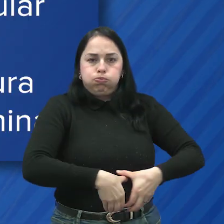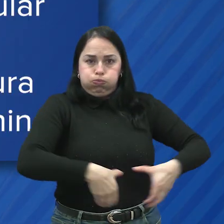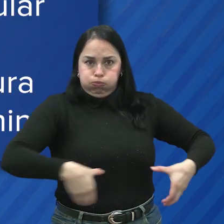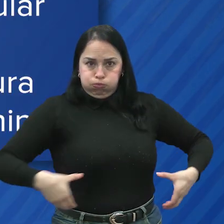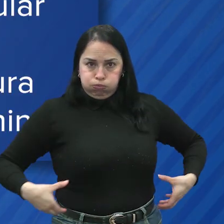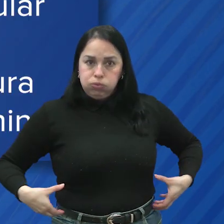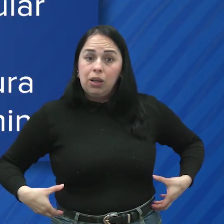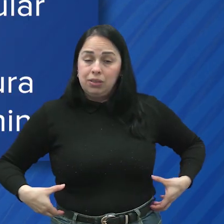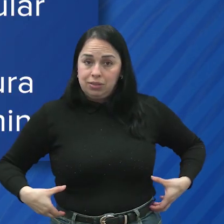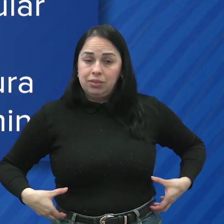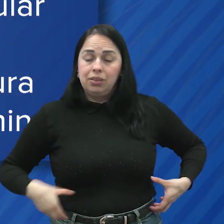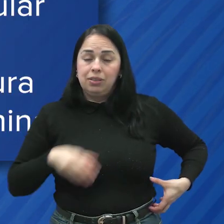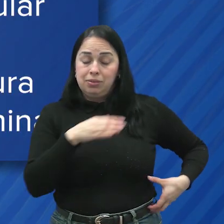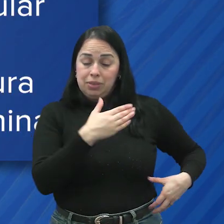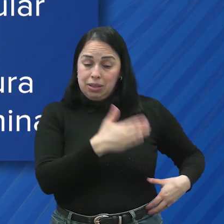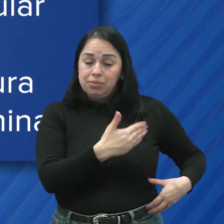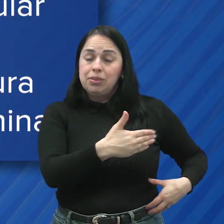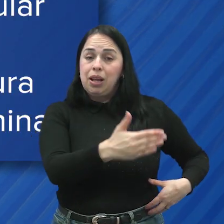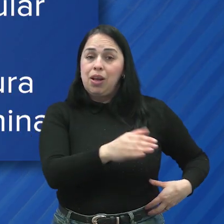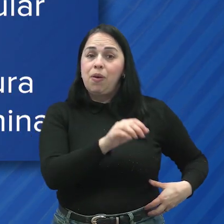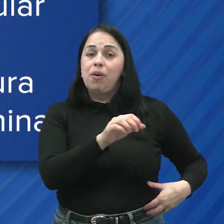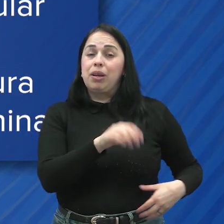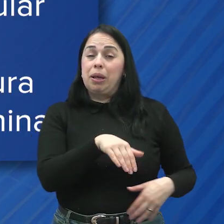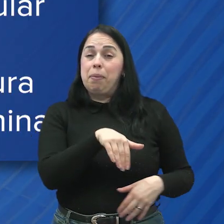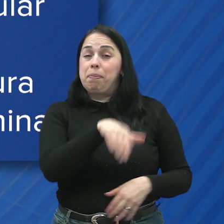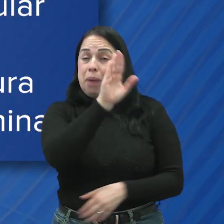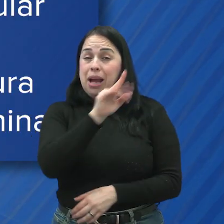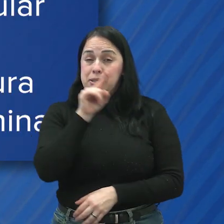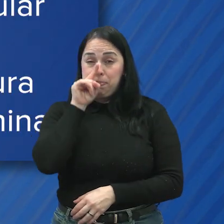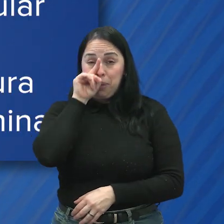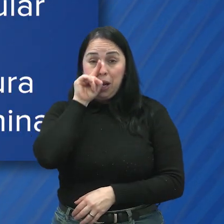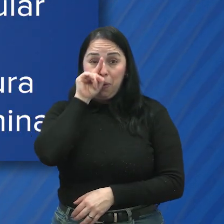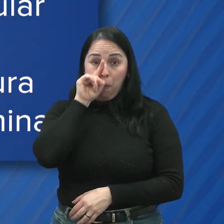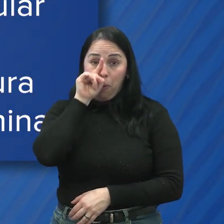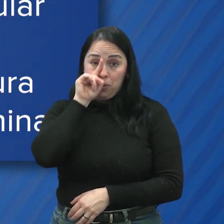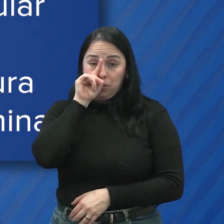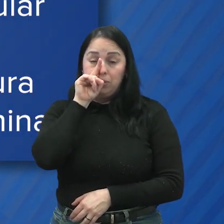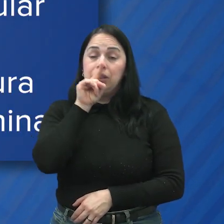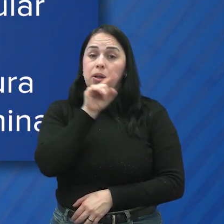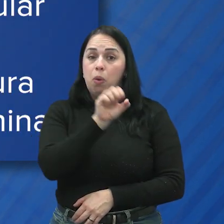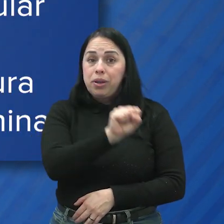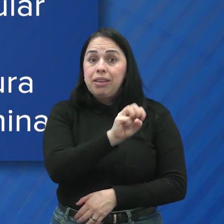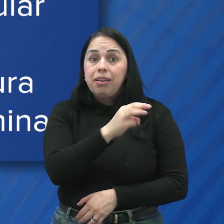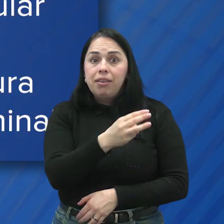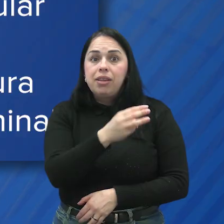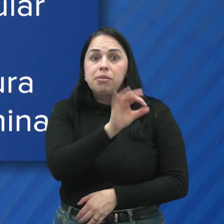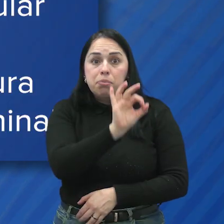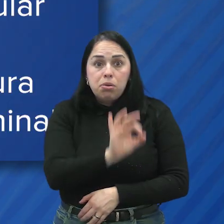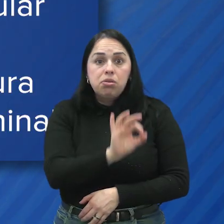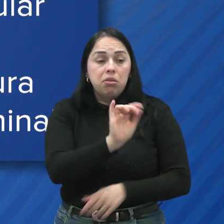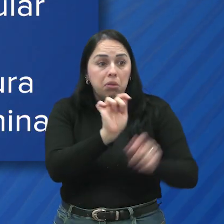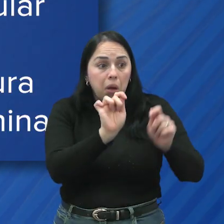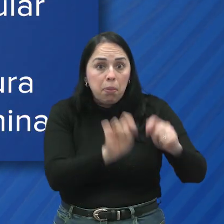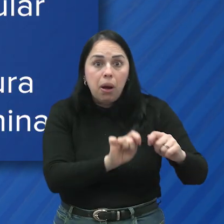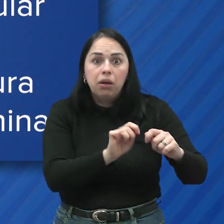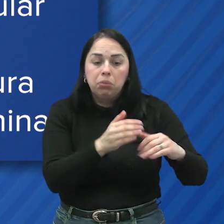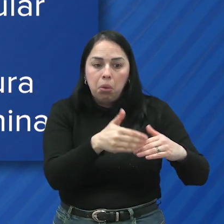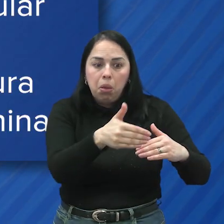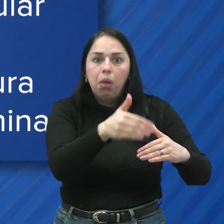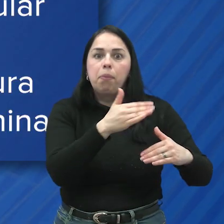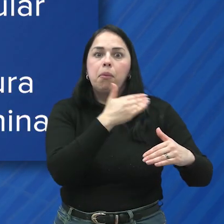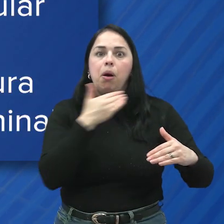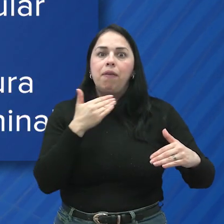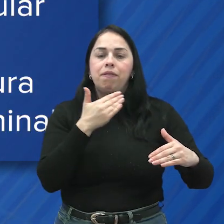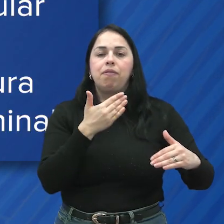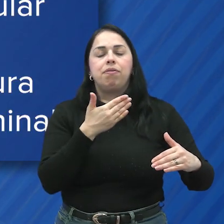junto com o acúmulo de gordura na barriga, foram os que apresentaram mais riscos, com 83% de